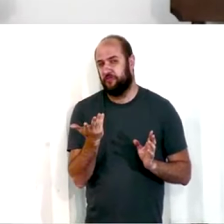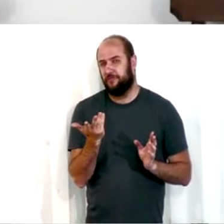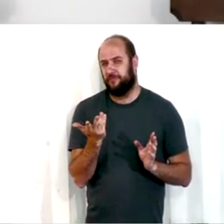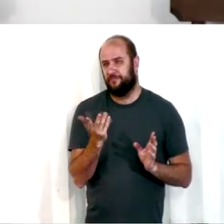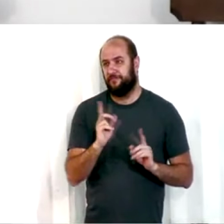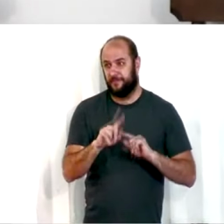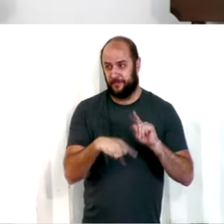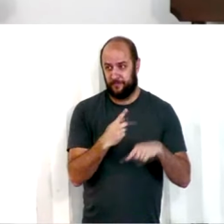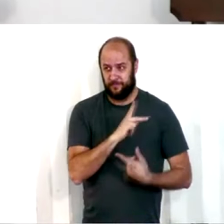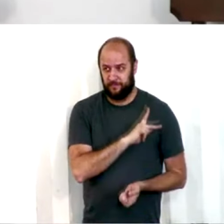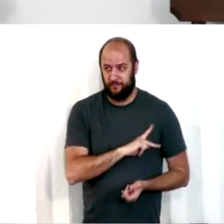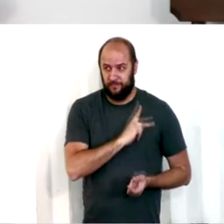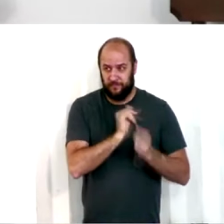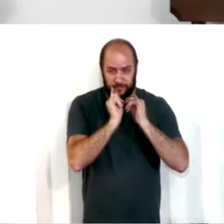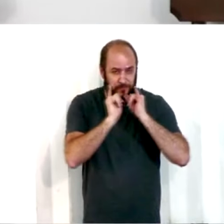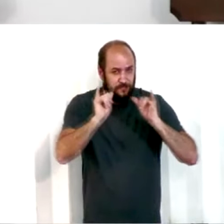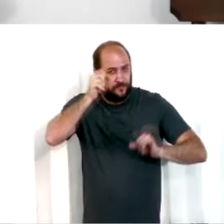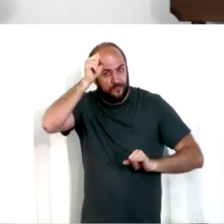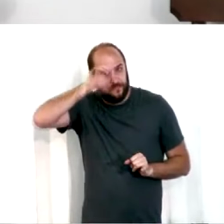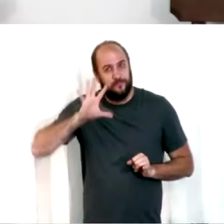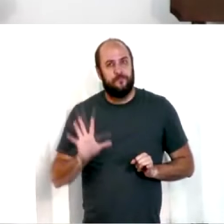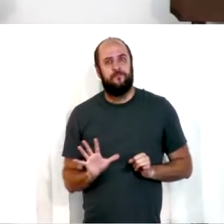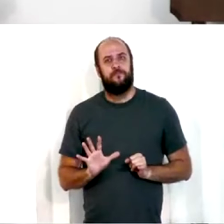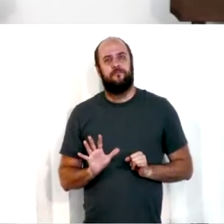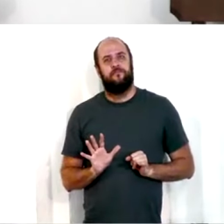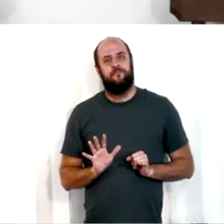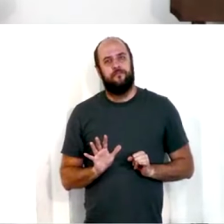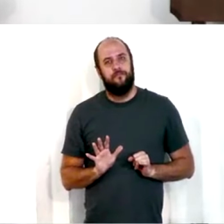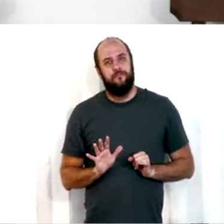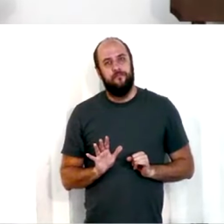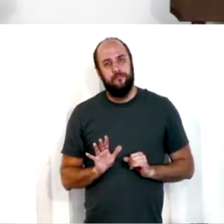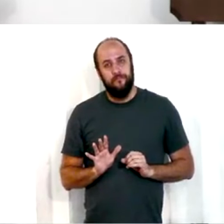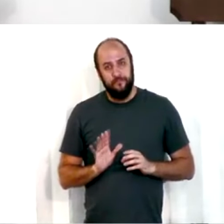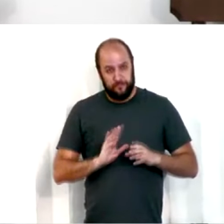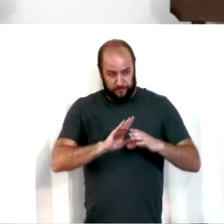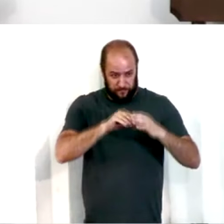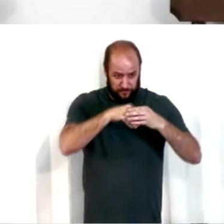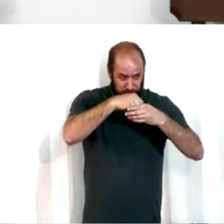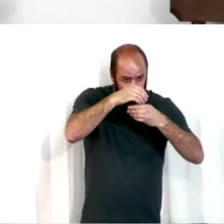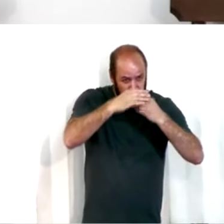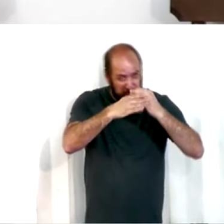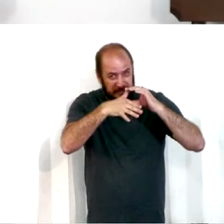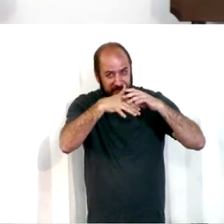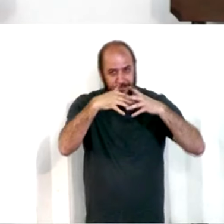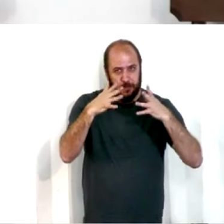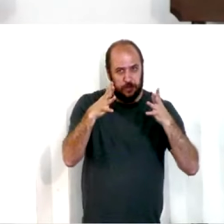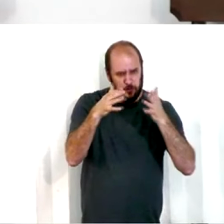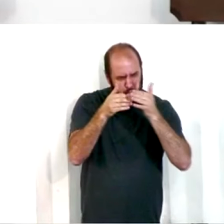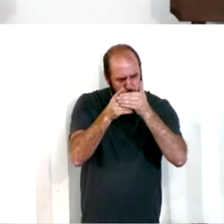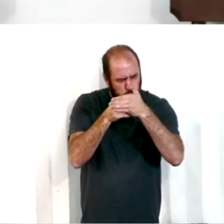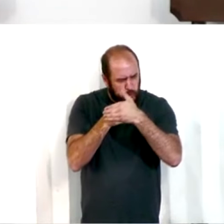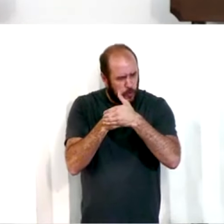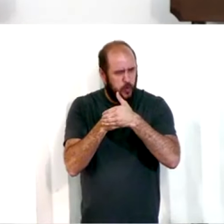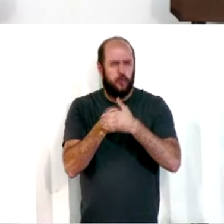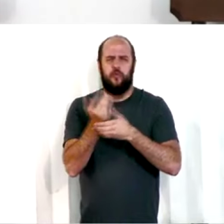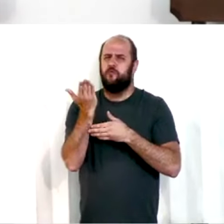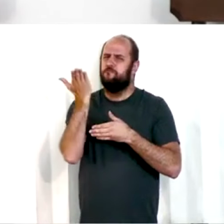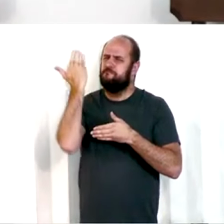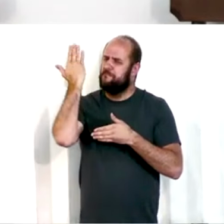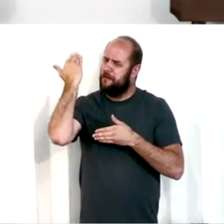uma excelente notícia. Este mistério que permaneceu oculto dos séculos e das